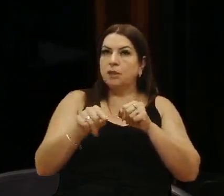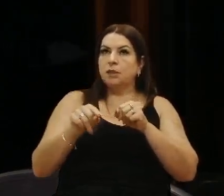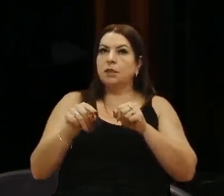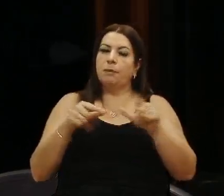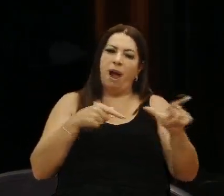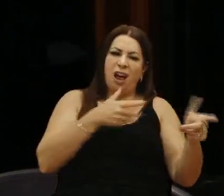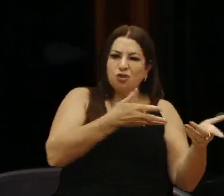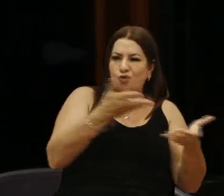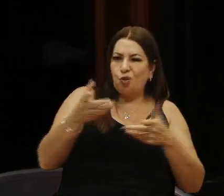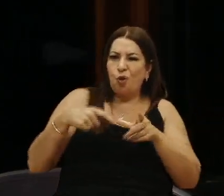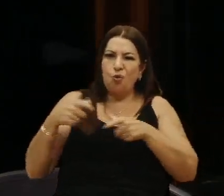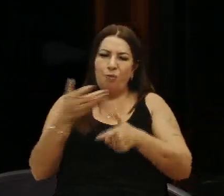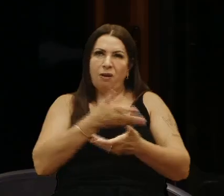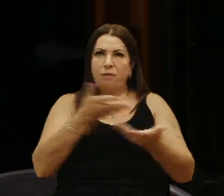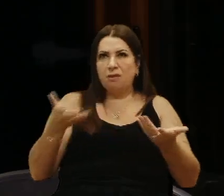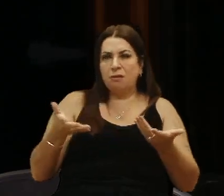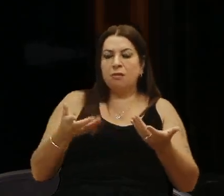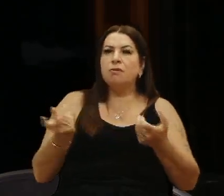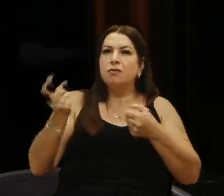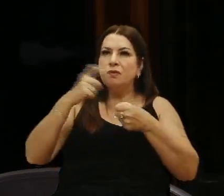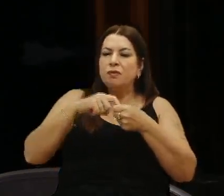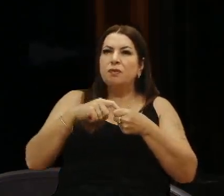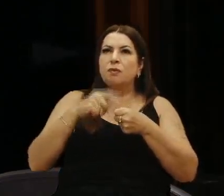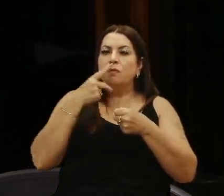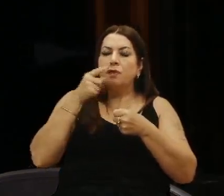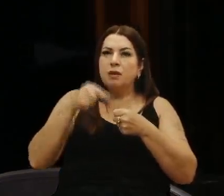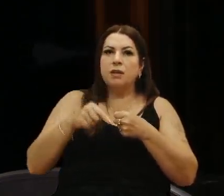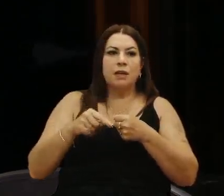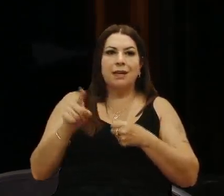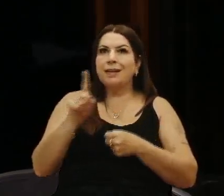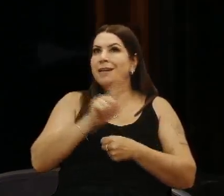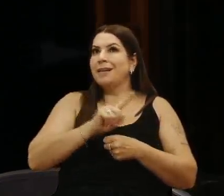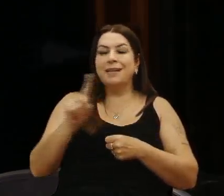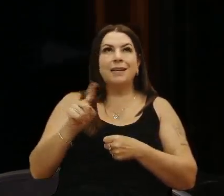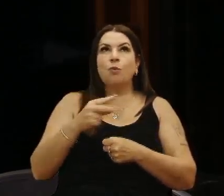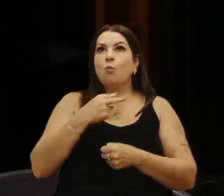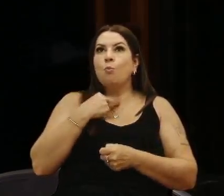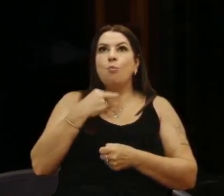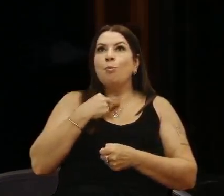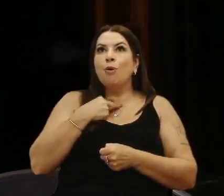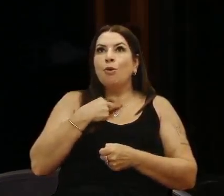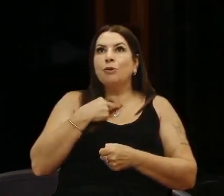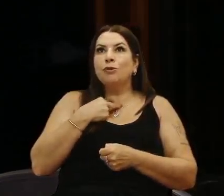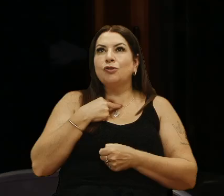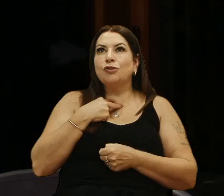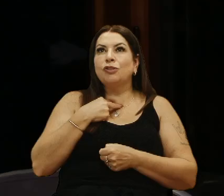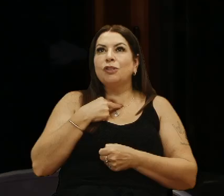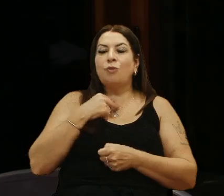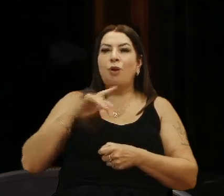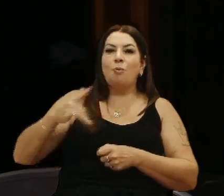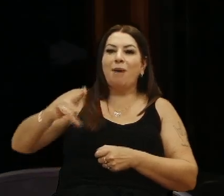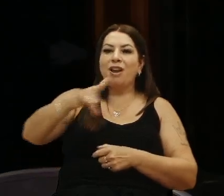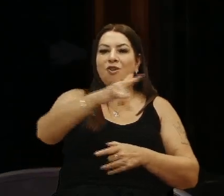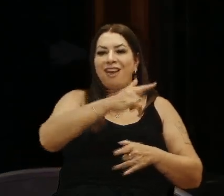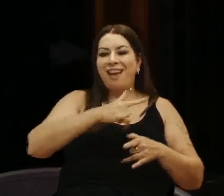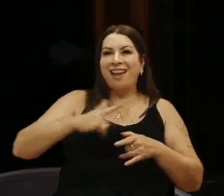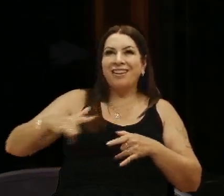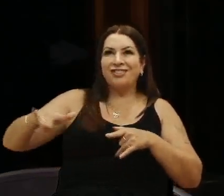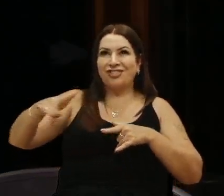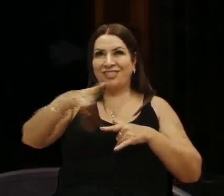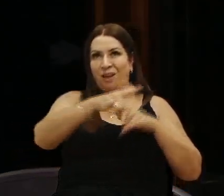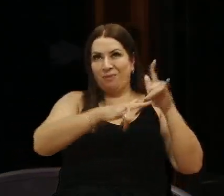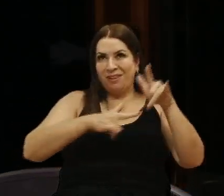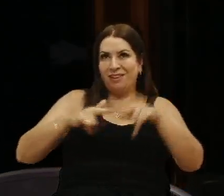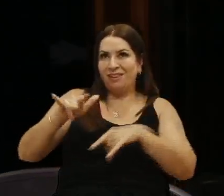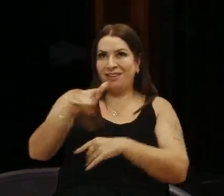joguinho. Eu volto a dizer... Essa casa não pode ser marionete do Poder Executivo e